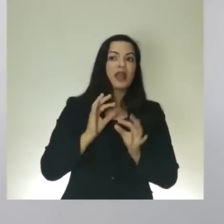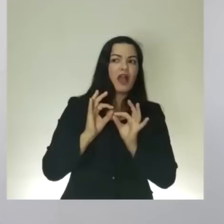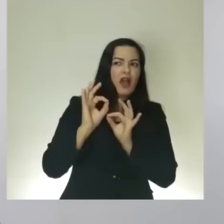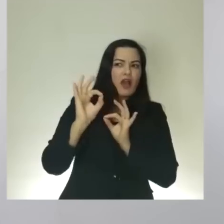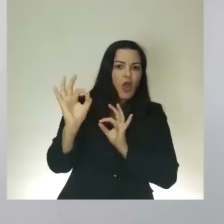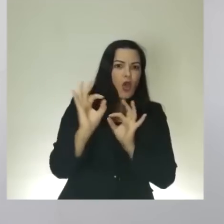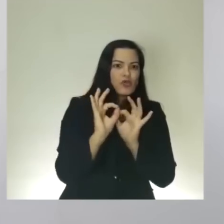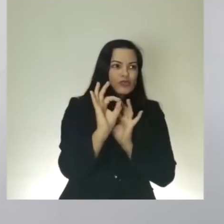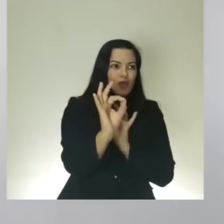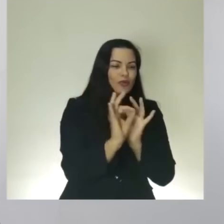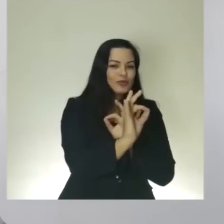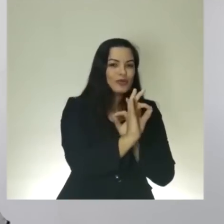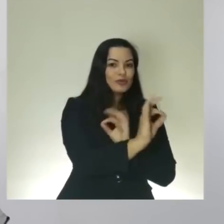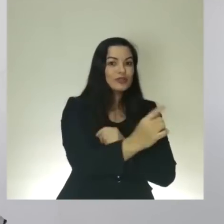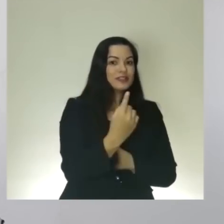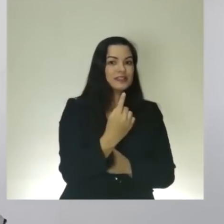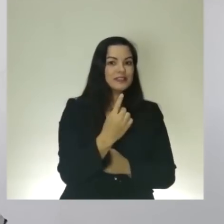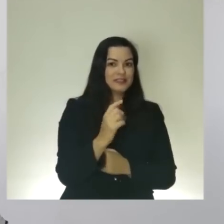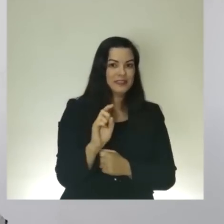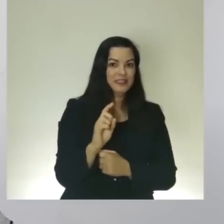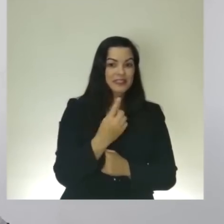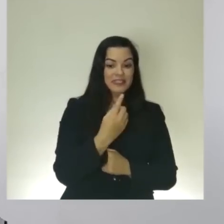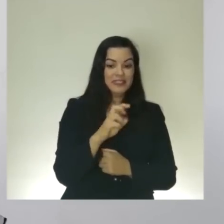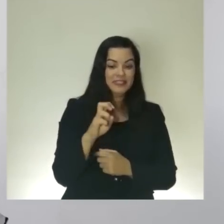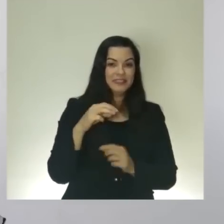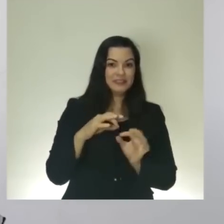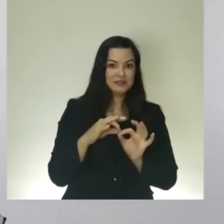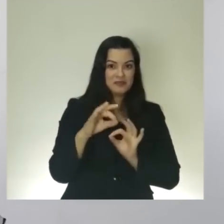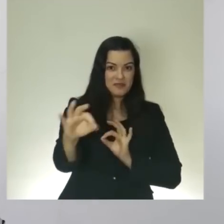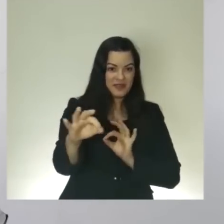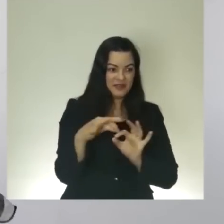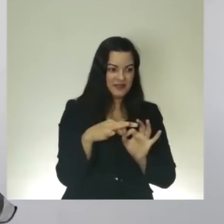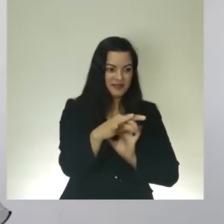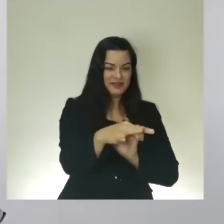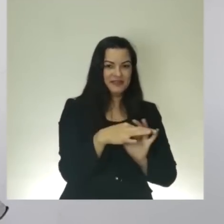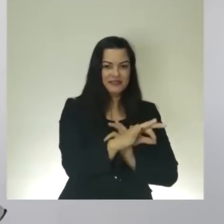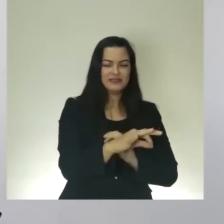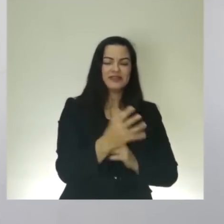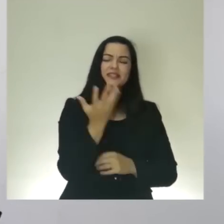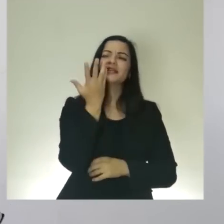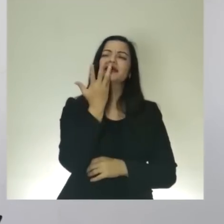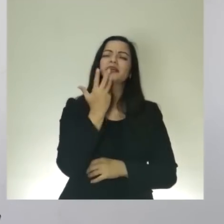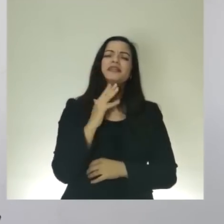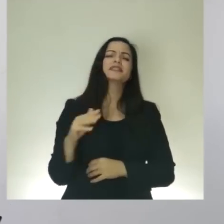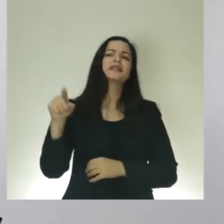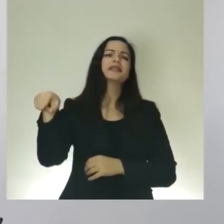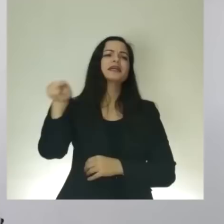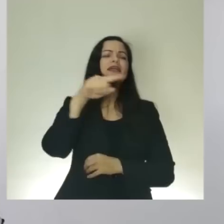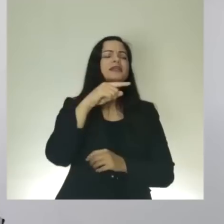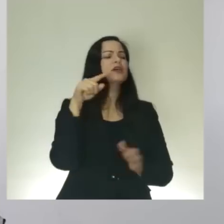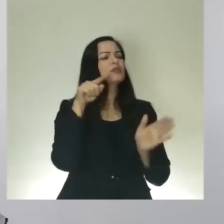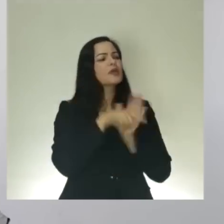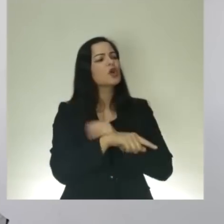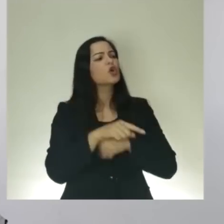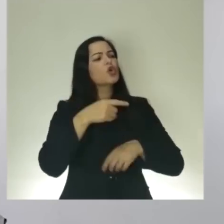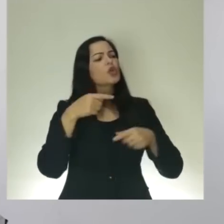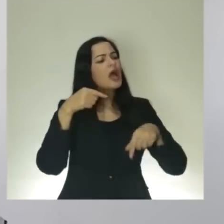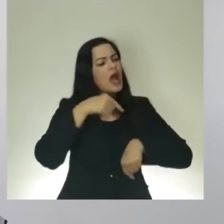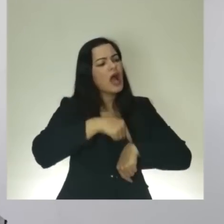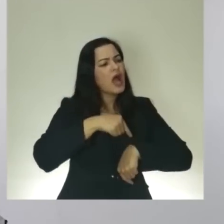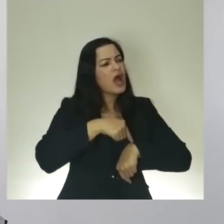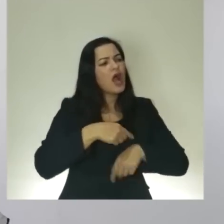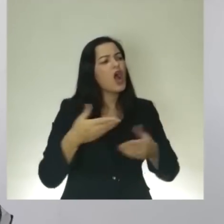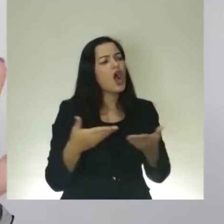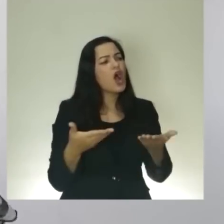o papel do lobo. Aí, as crianças perguntam, que horas são, seu lobo? Aí o